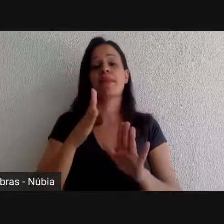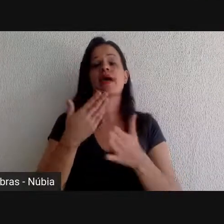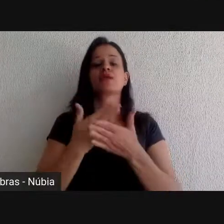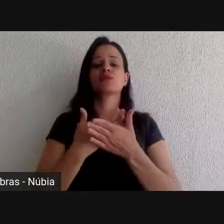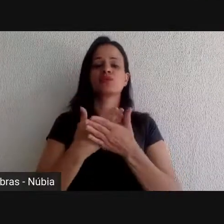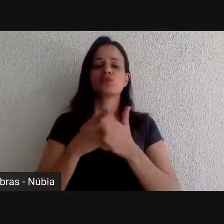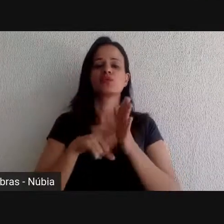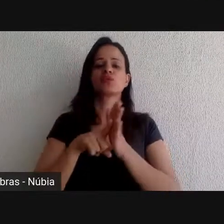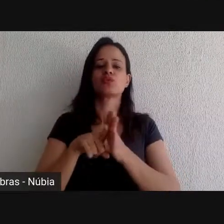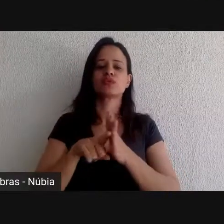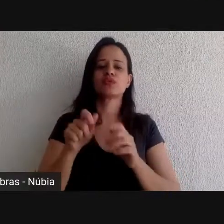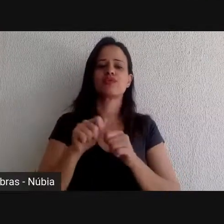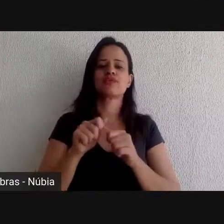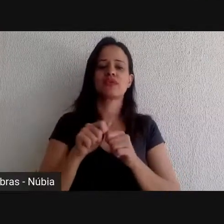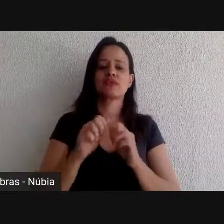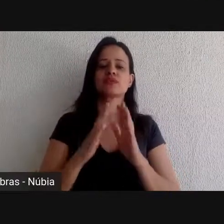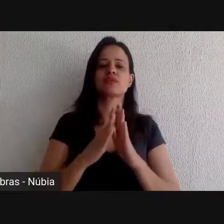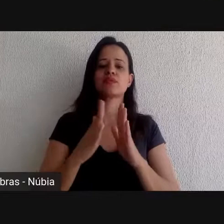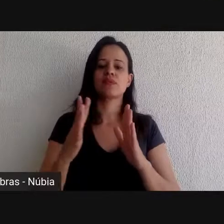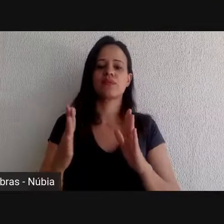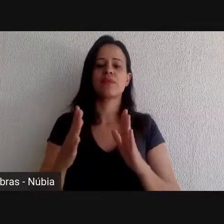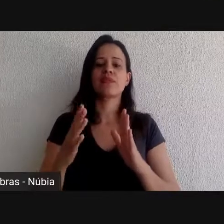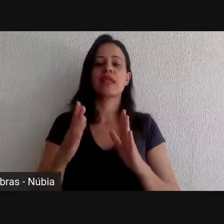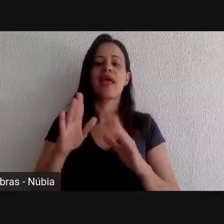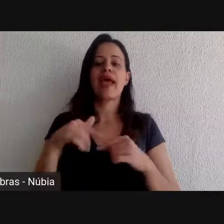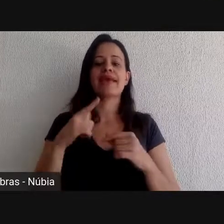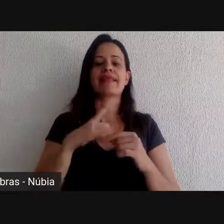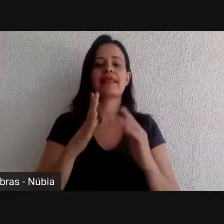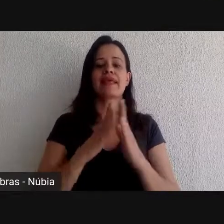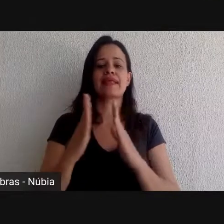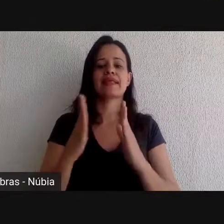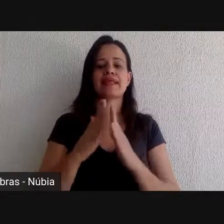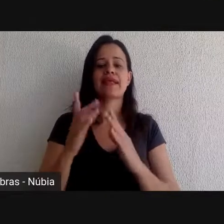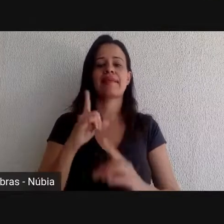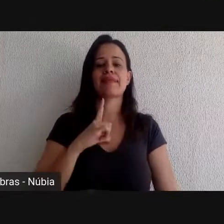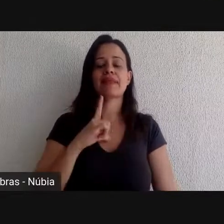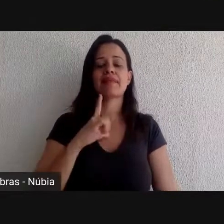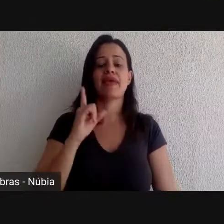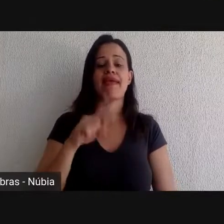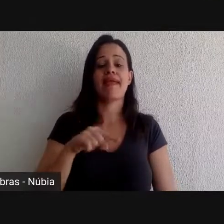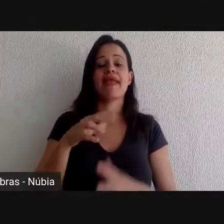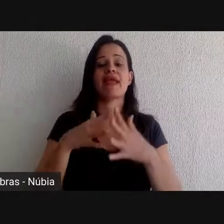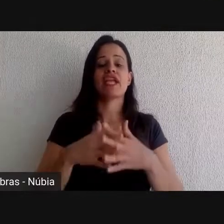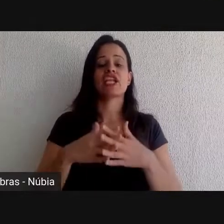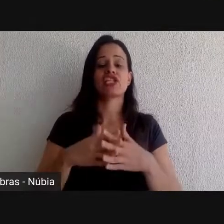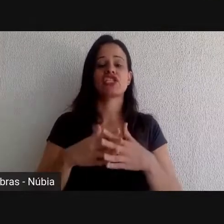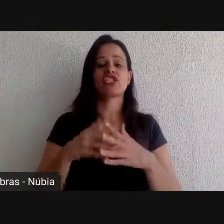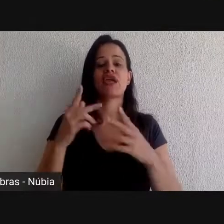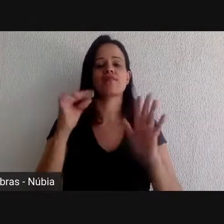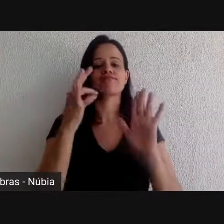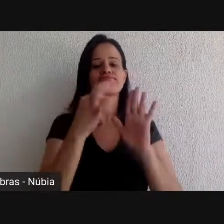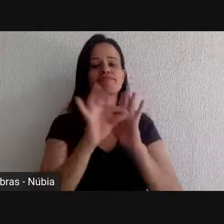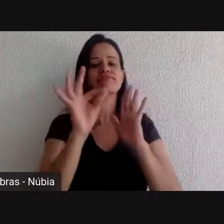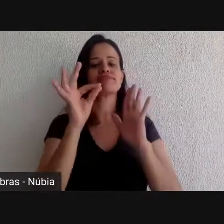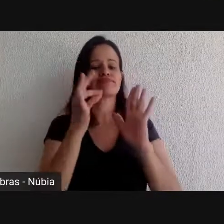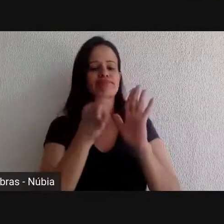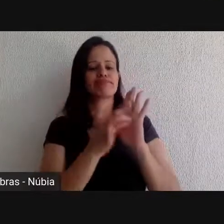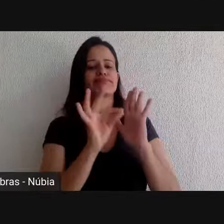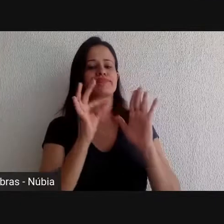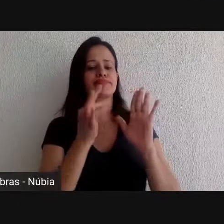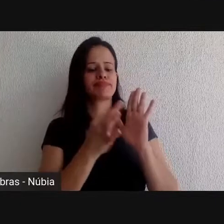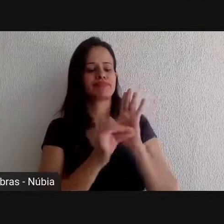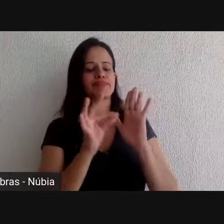feito, chega-se ao balcão do licenciamento. Tem uma etapa considerada crítica também, que é a etapa do checklist. Em tese, essa etapa